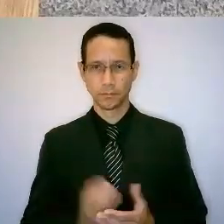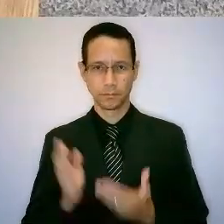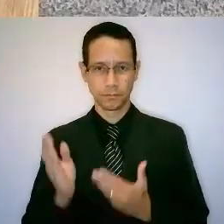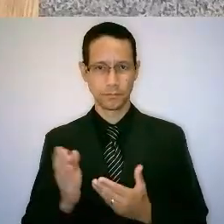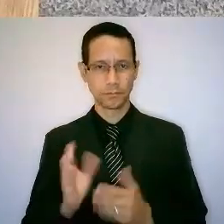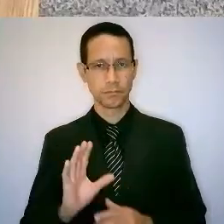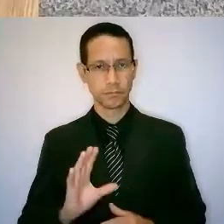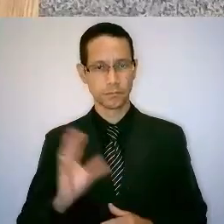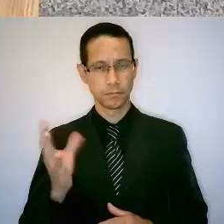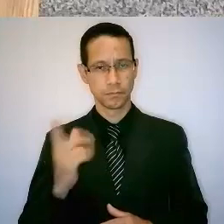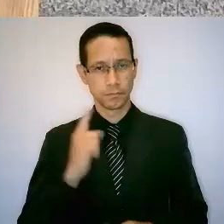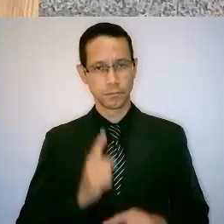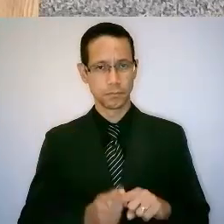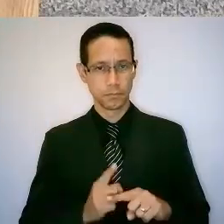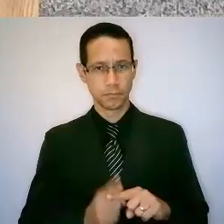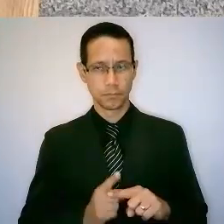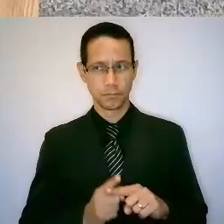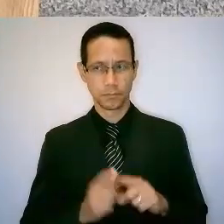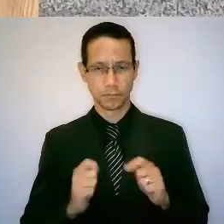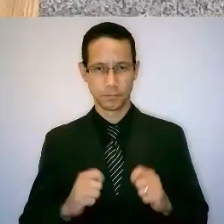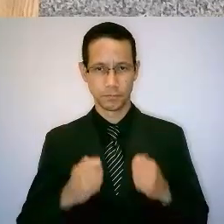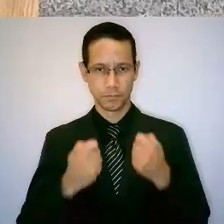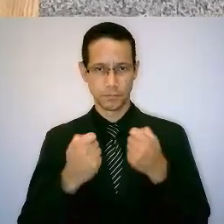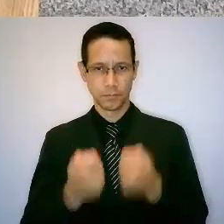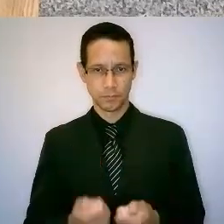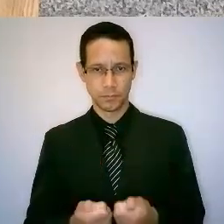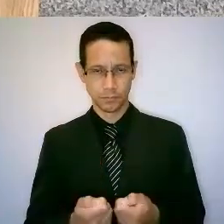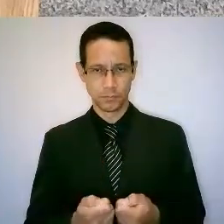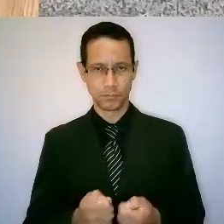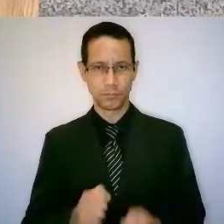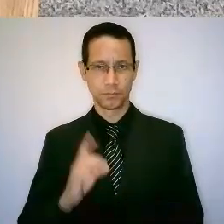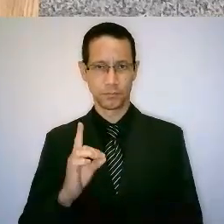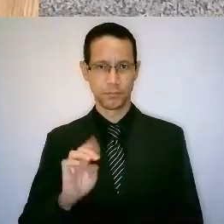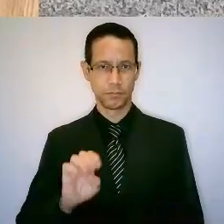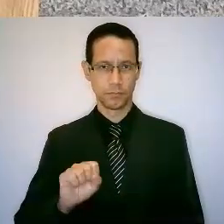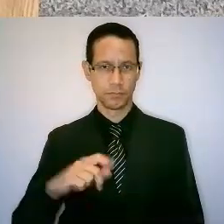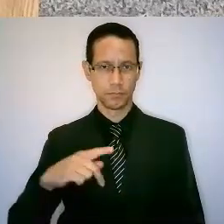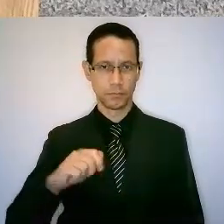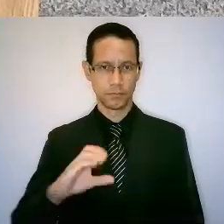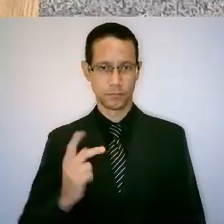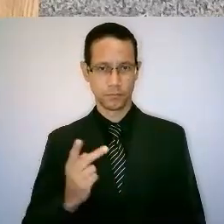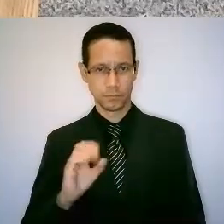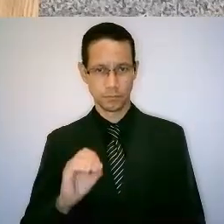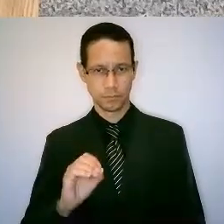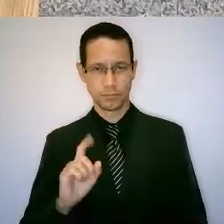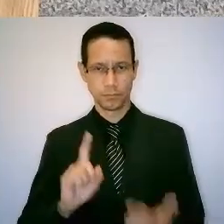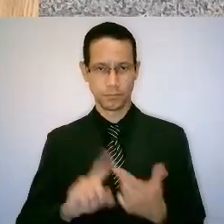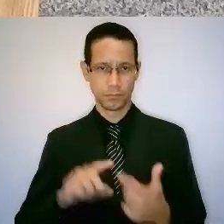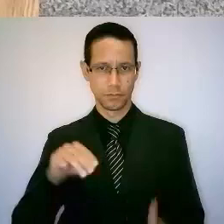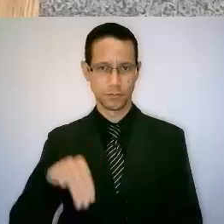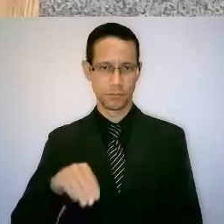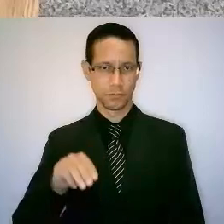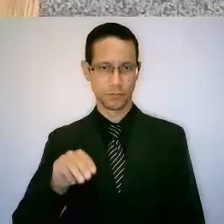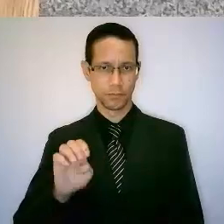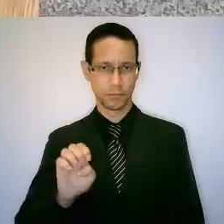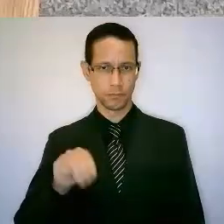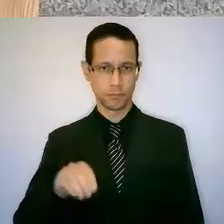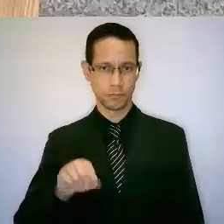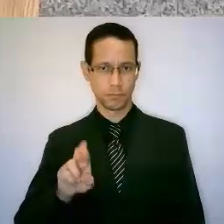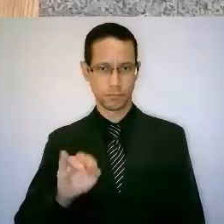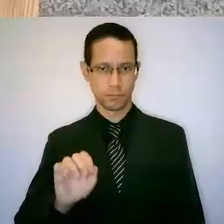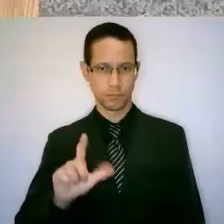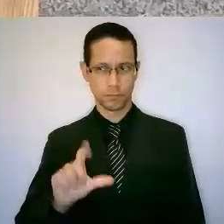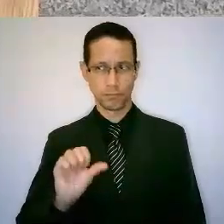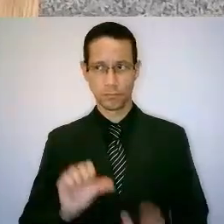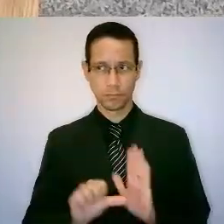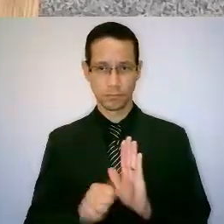por ocasião da entrega dos despachos dos memoriais foi muito bem acolhido É a minha primeira